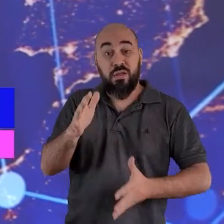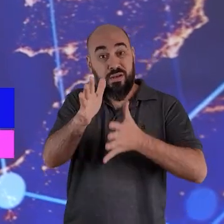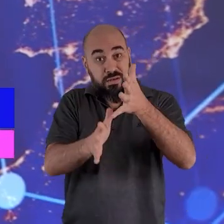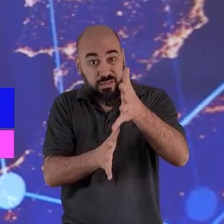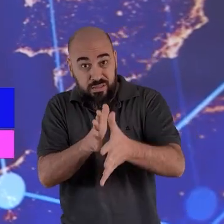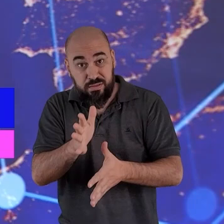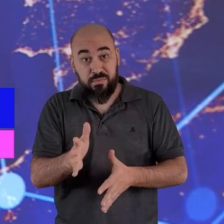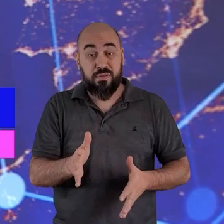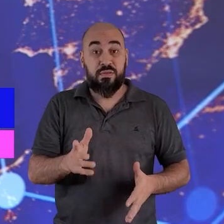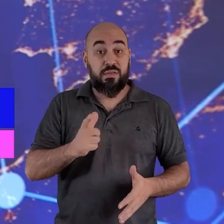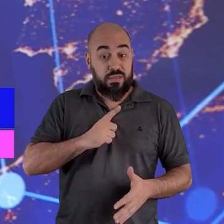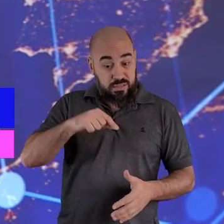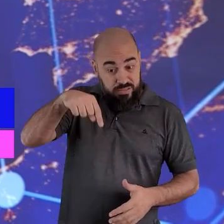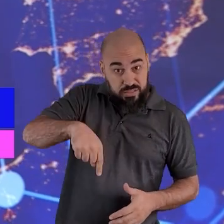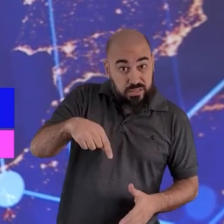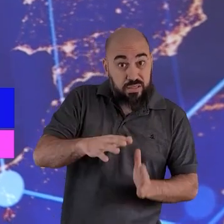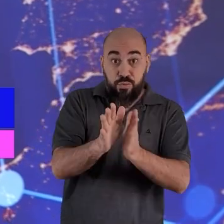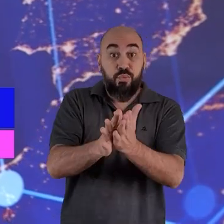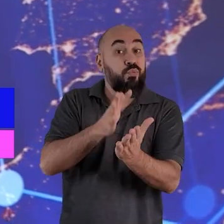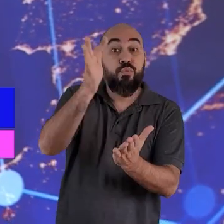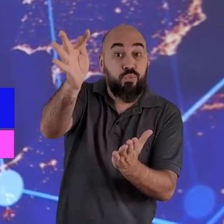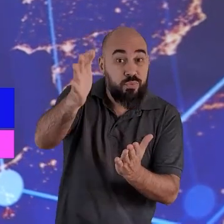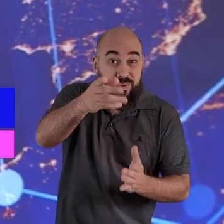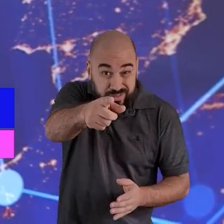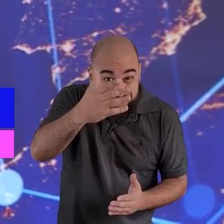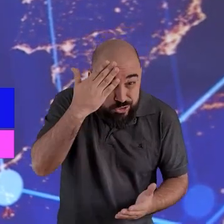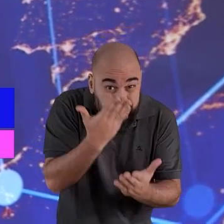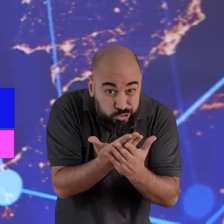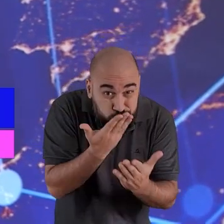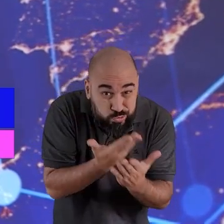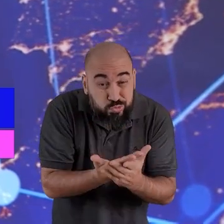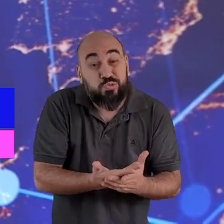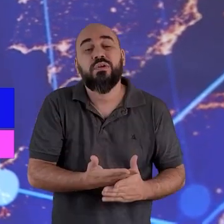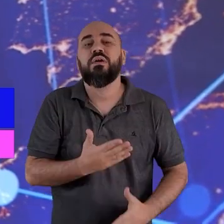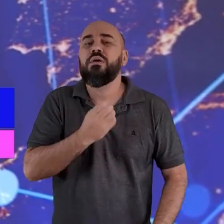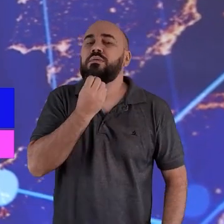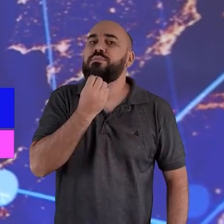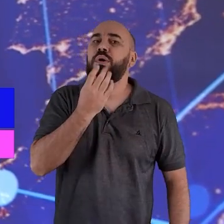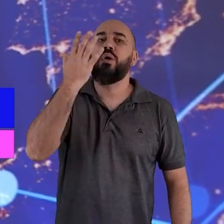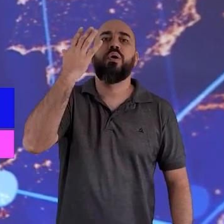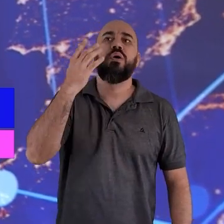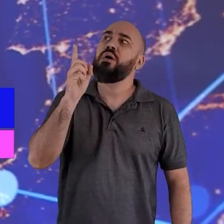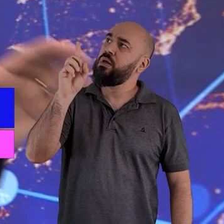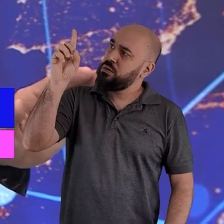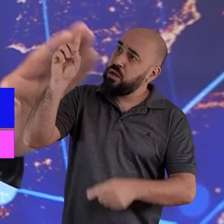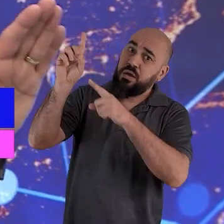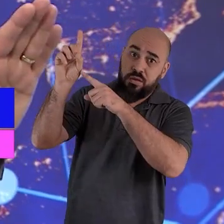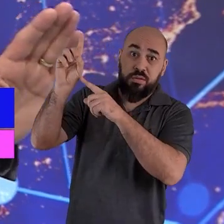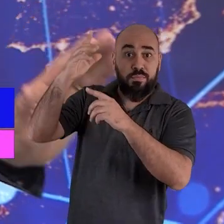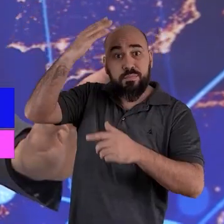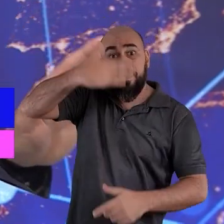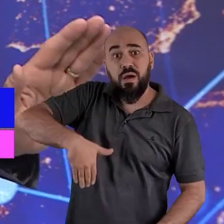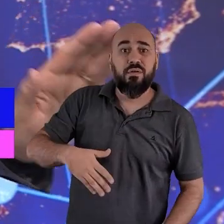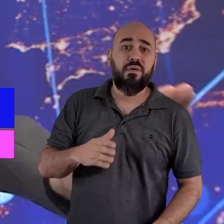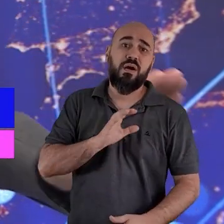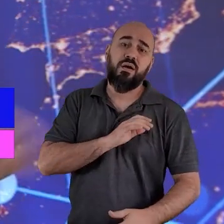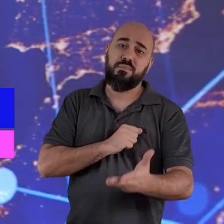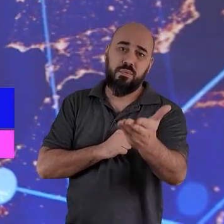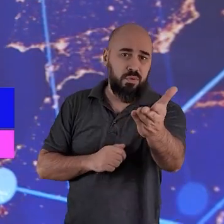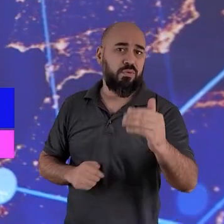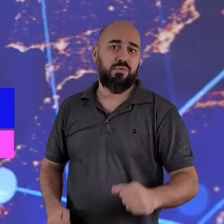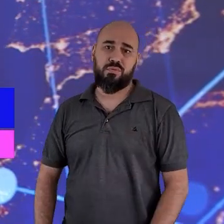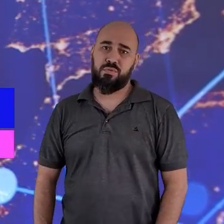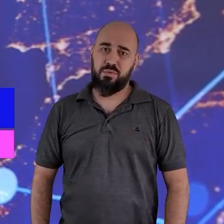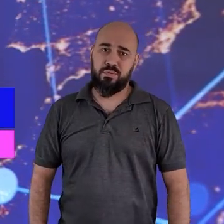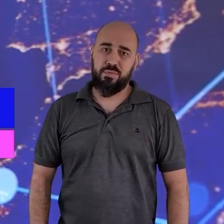te trazido até o programa Arena do Futuro agora, é uma demonstração desse amor de Deus. Como Ele tem toda a Bíblia